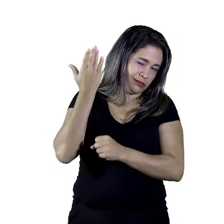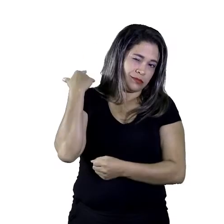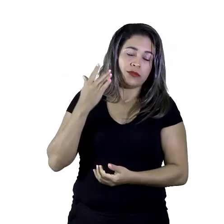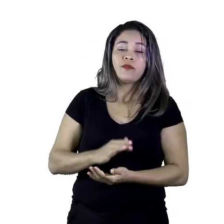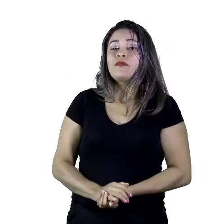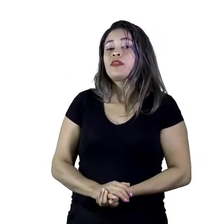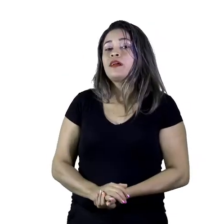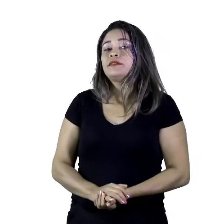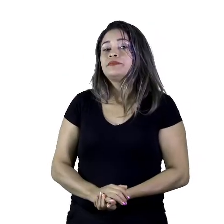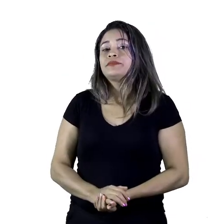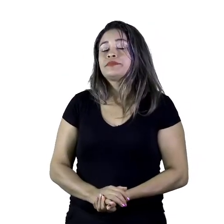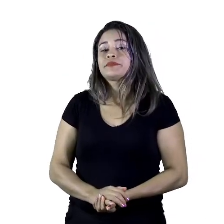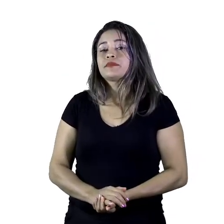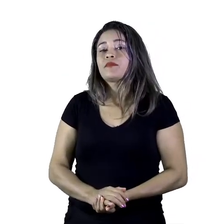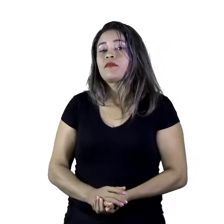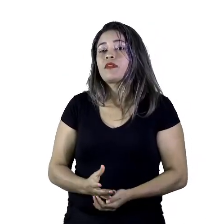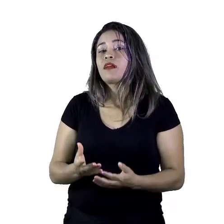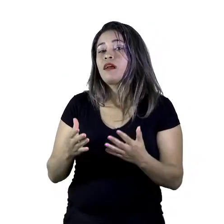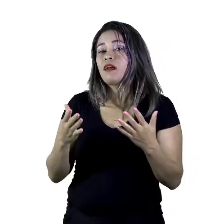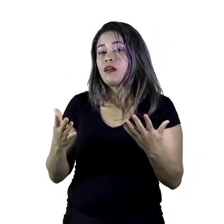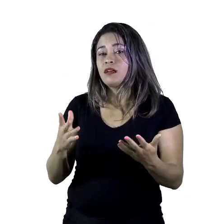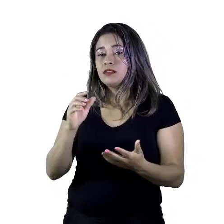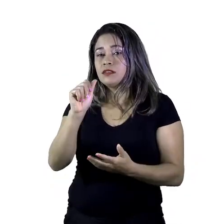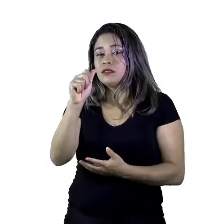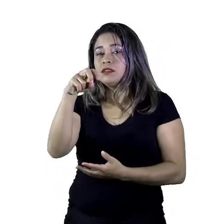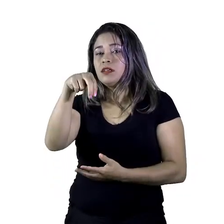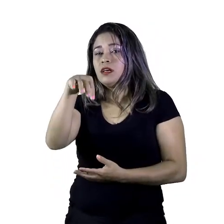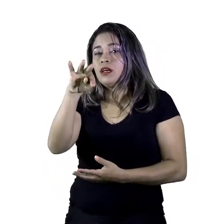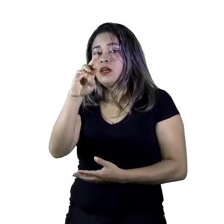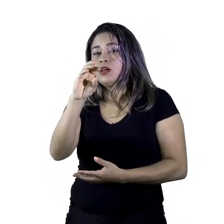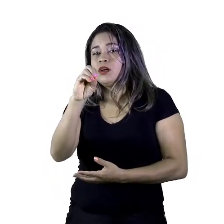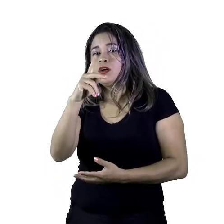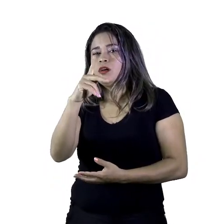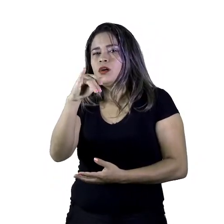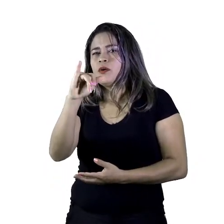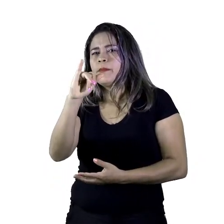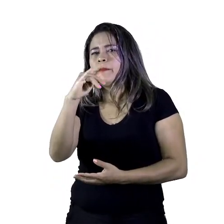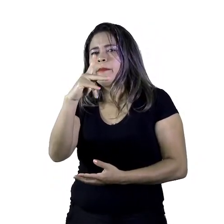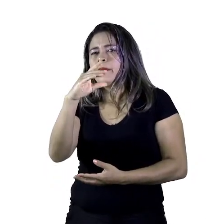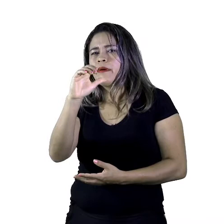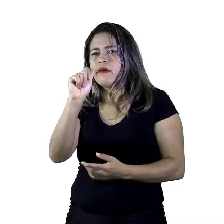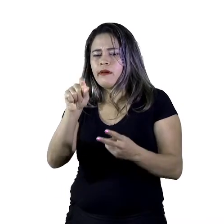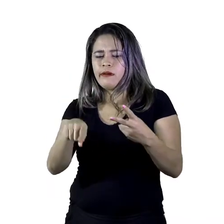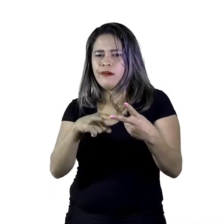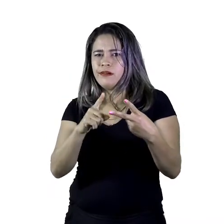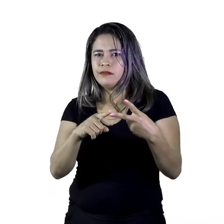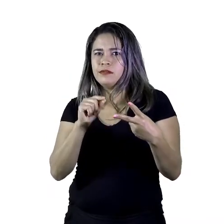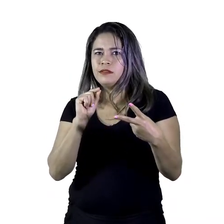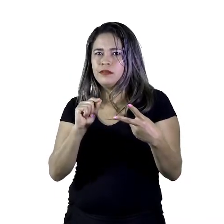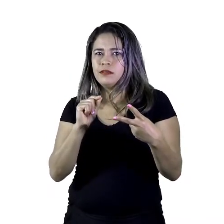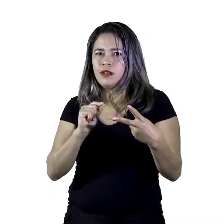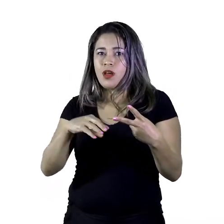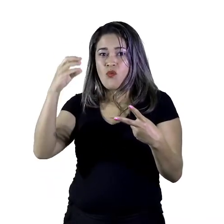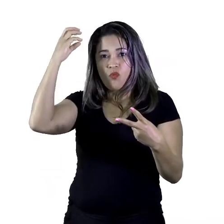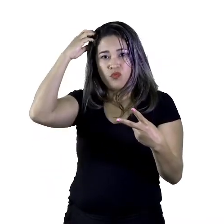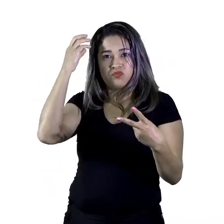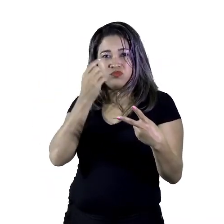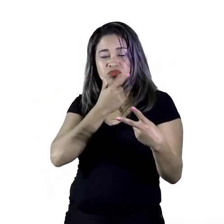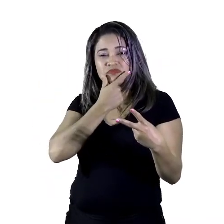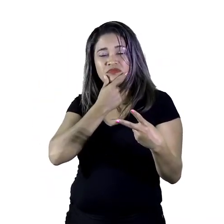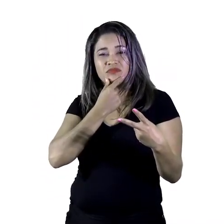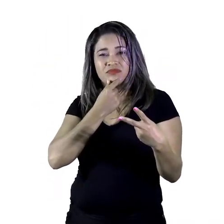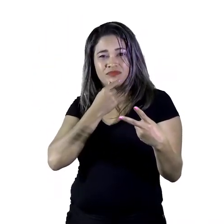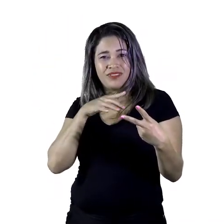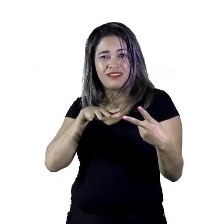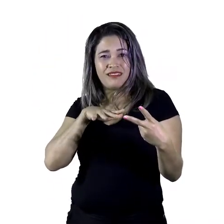outro lado, elas acontecem em função da ação do ser humano. E nos tempos passados, a ação do ser humano